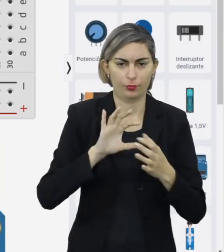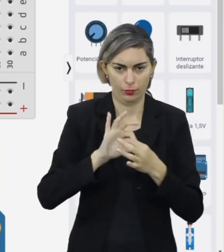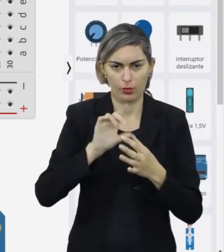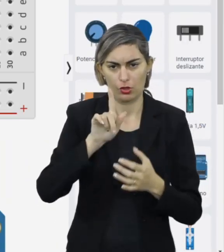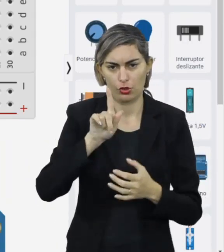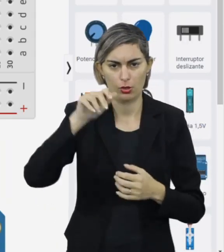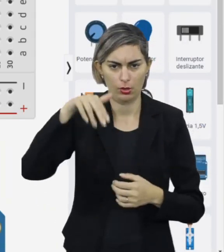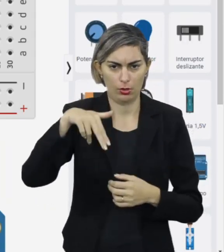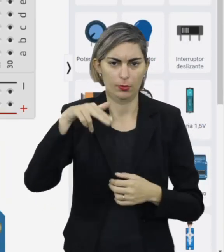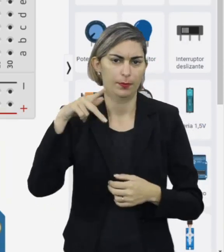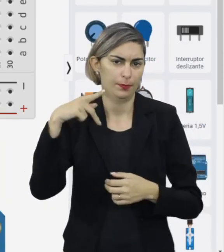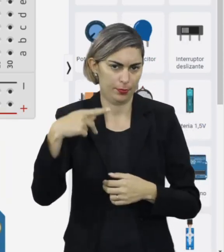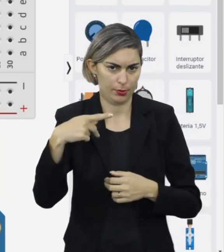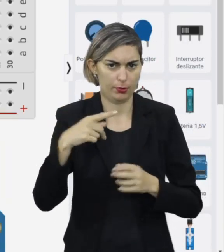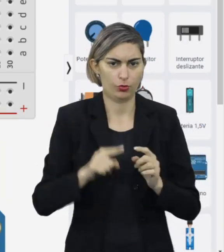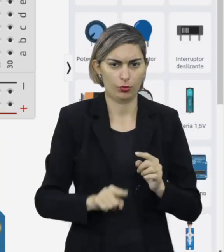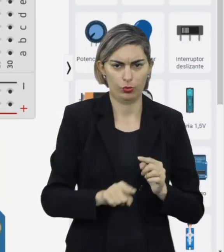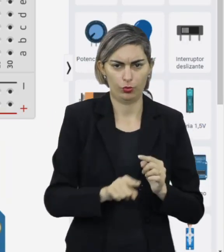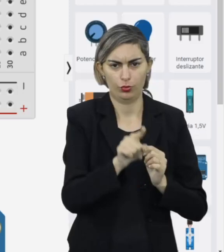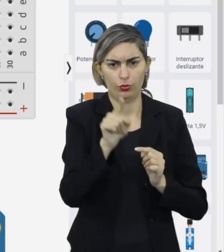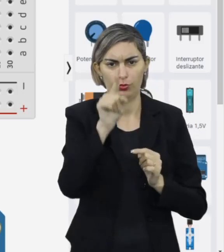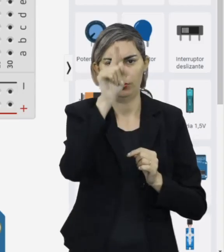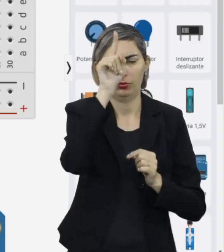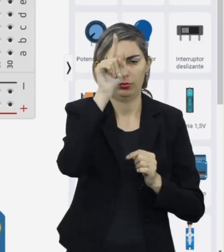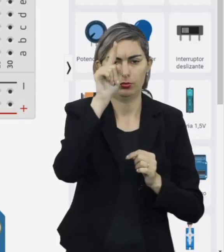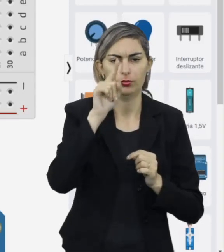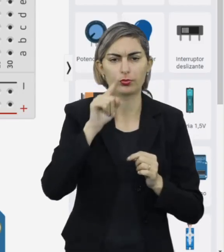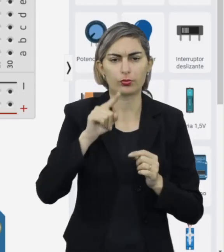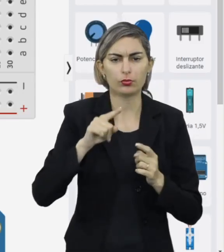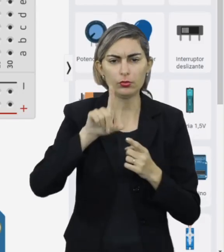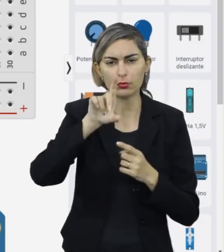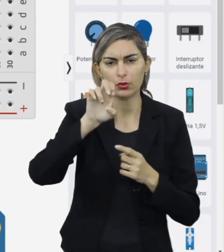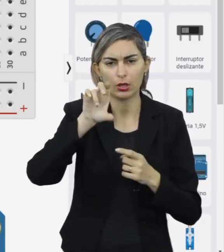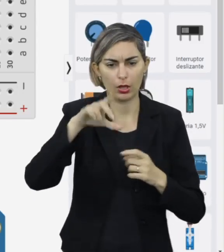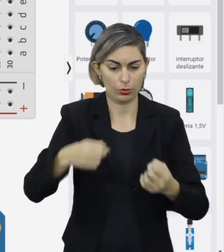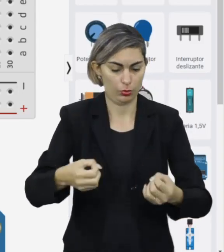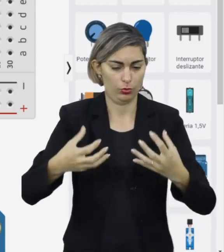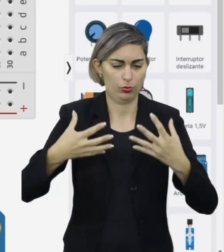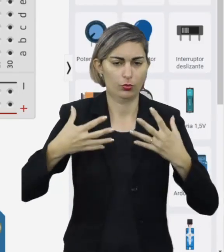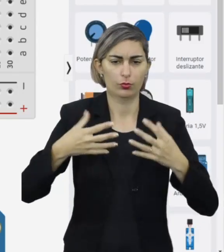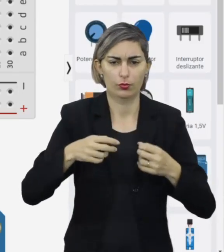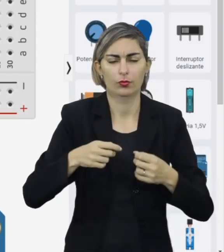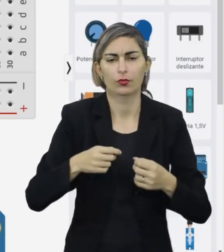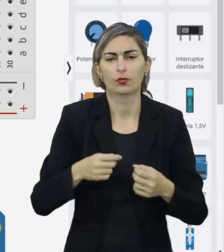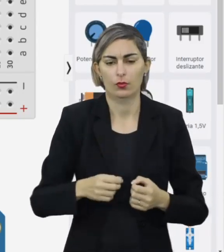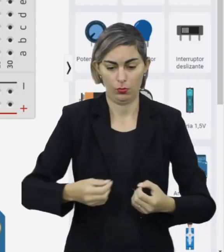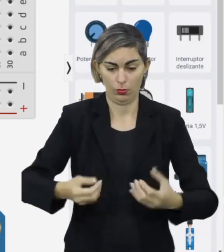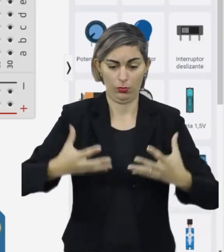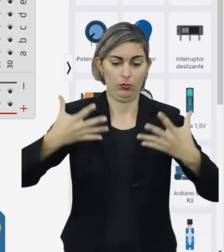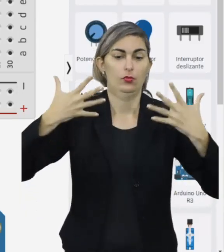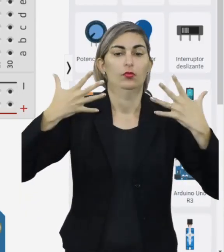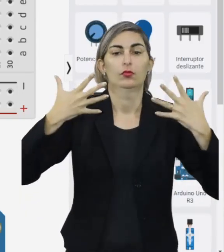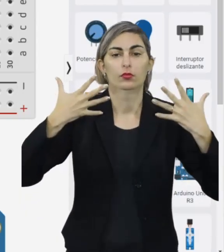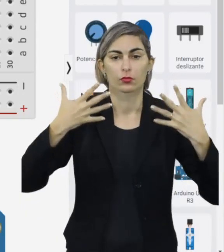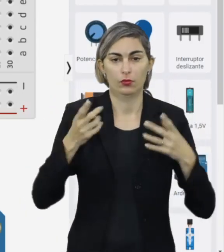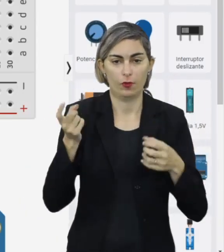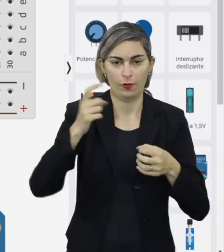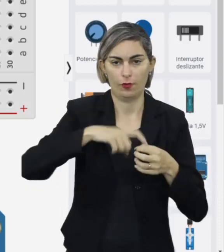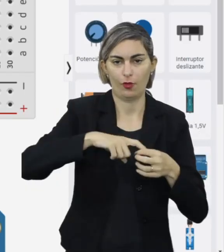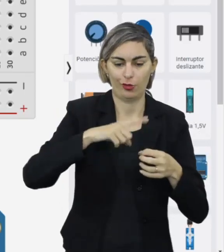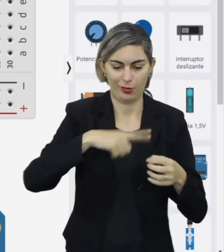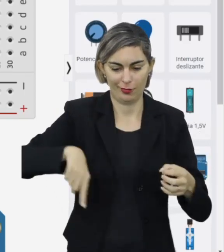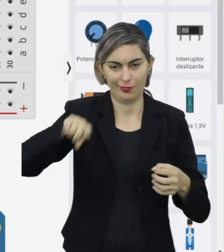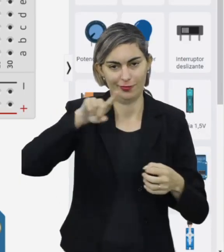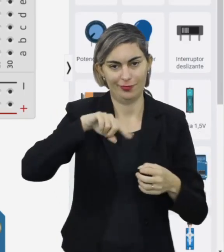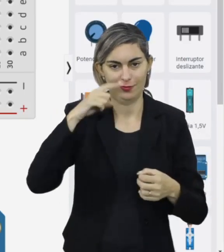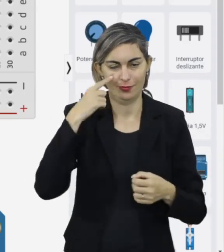GND. Então a corrente vem, passa pelo resistor, é reduzida, passa pelo LED, começando no ânodo, então vai acender o LED e volta para o